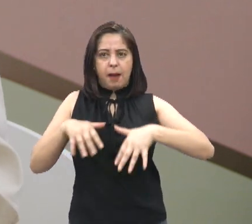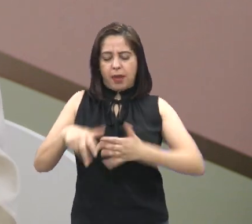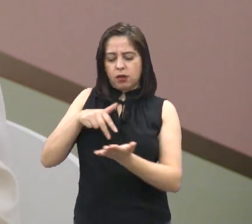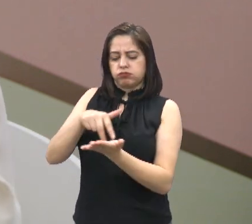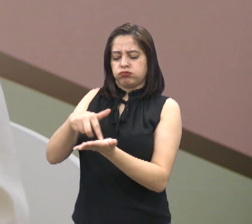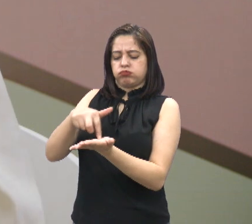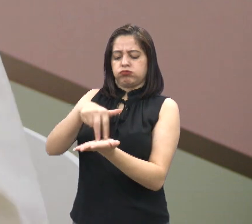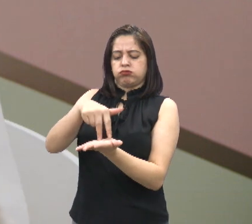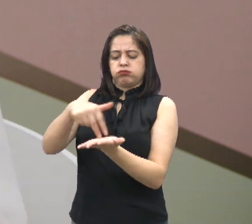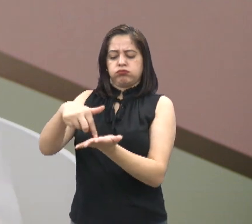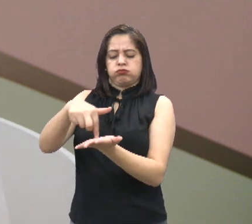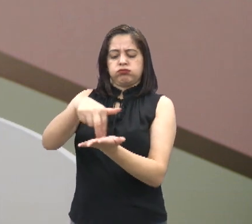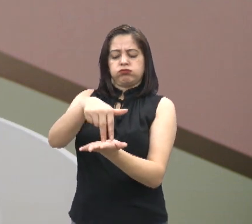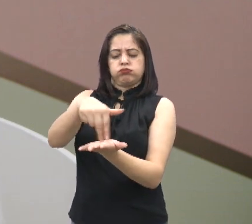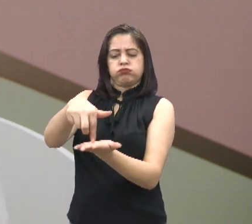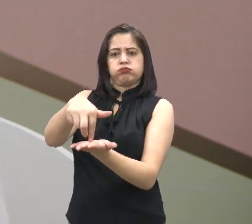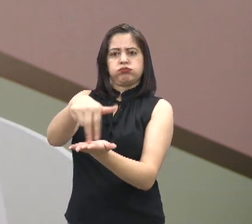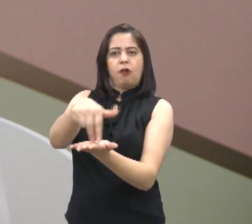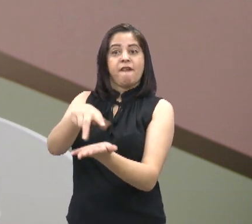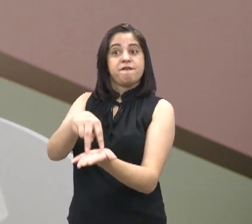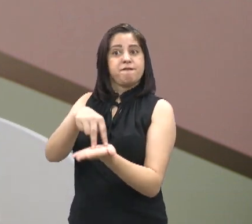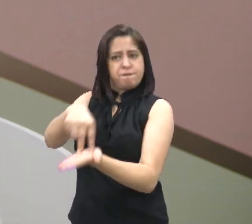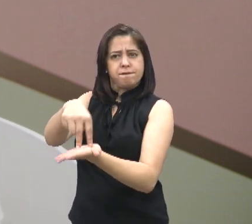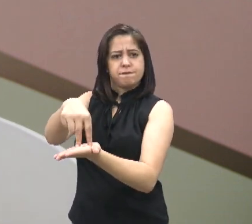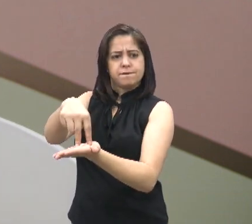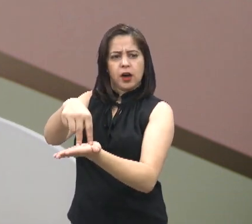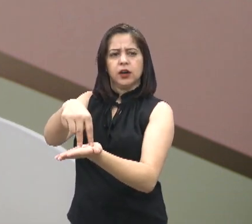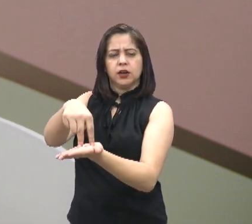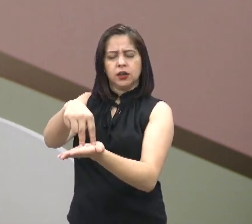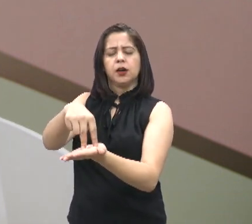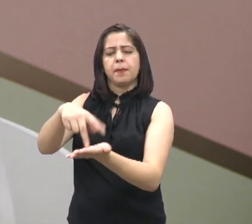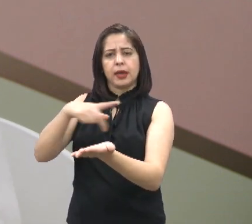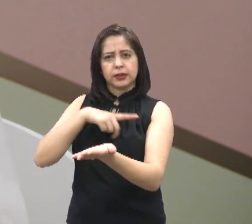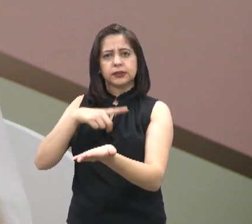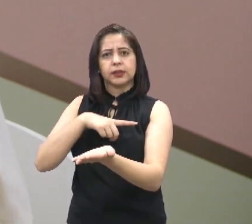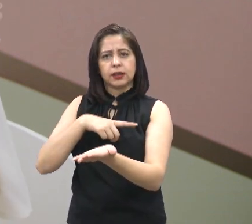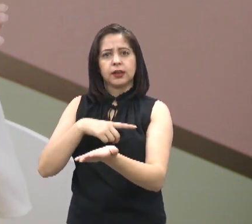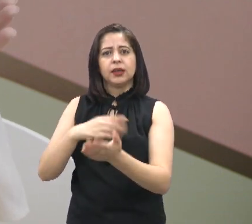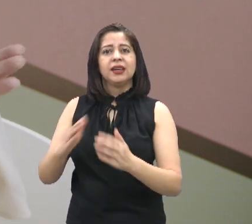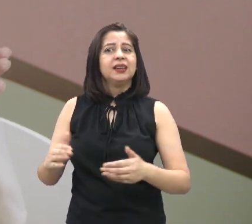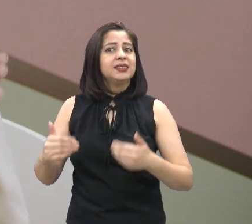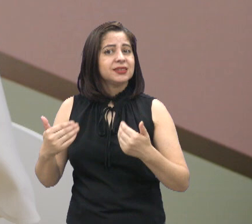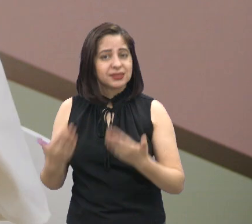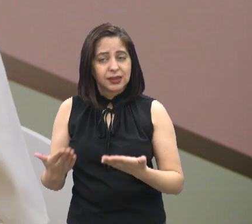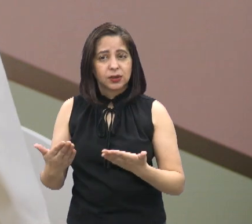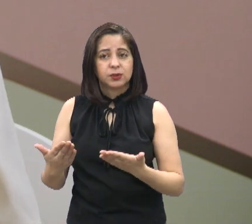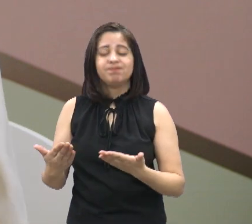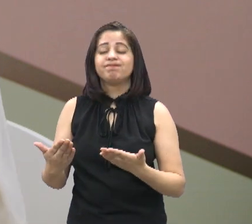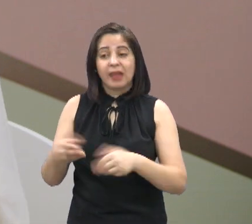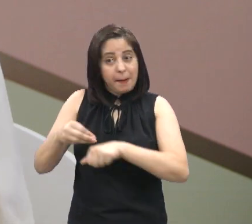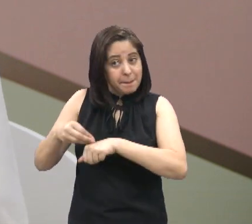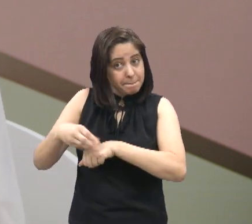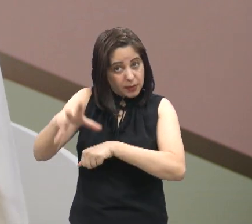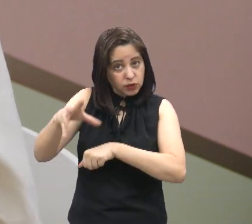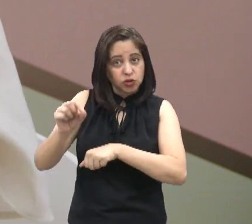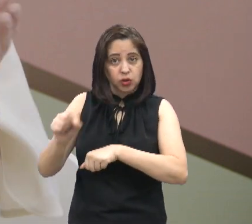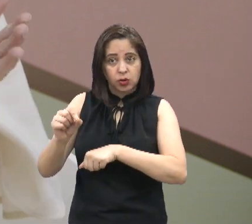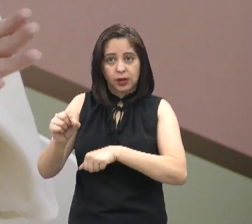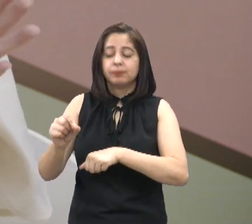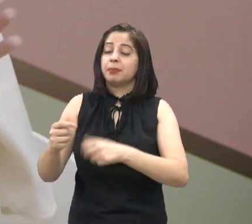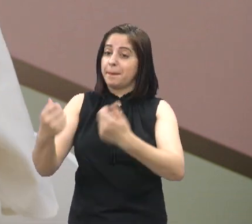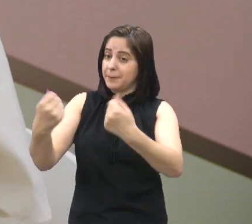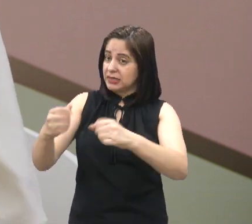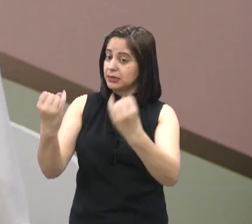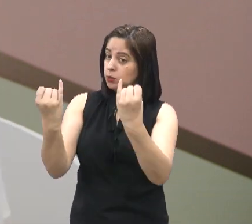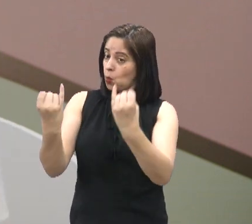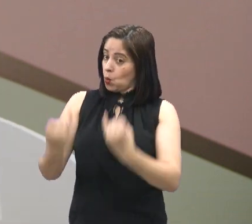articular por ter uma musculatura mais trabalhada, né, mais desenvolvida. Então, o ideal, além, claro, de manter o peso adequado, é